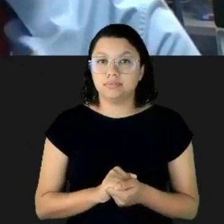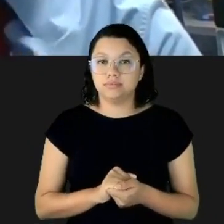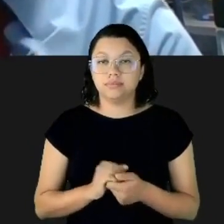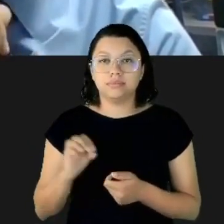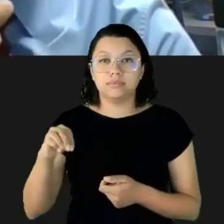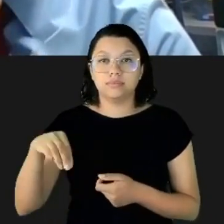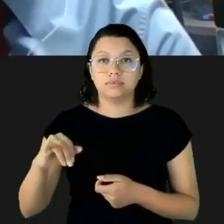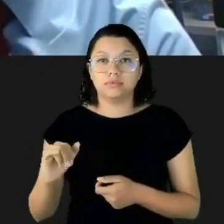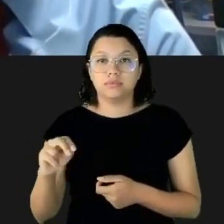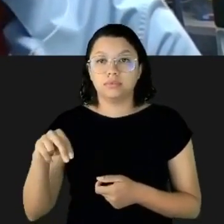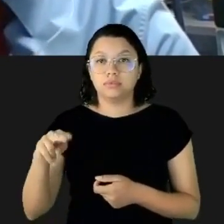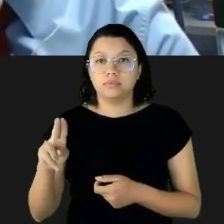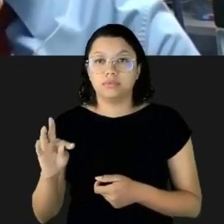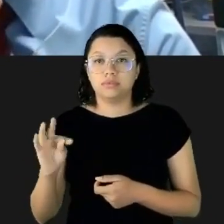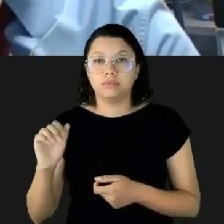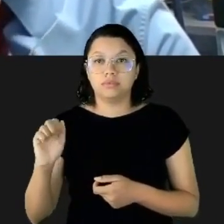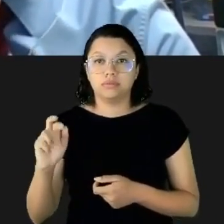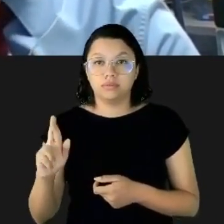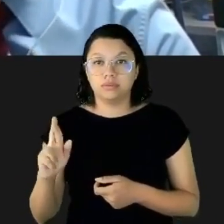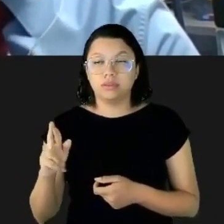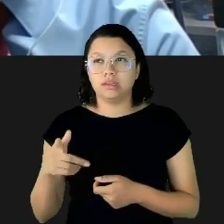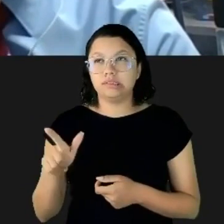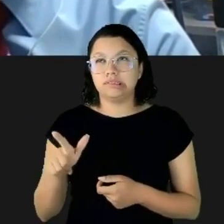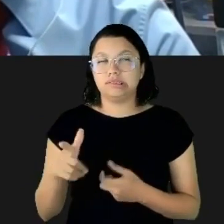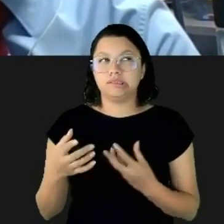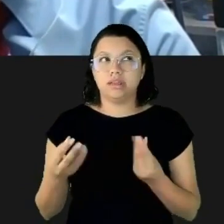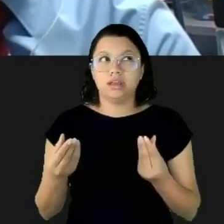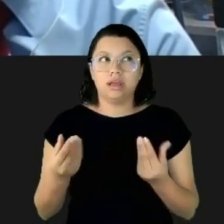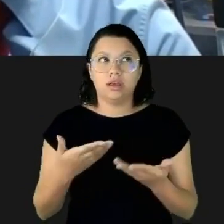o minutário também aqui não tem muita